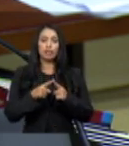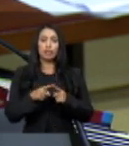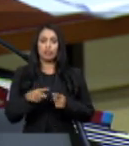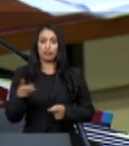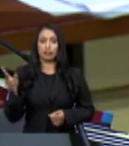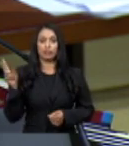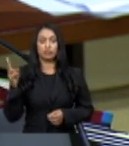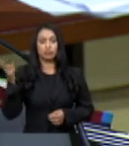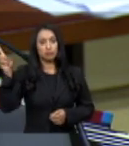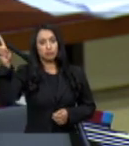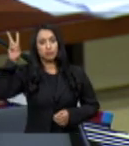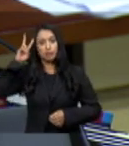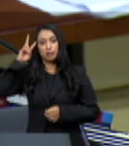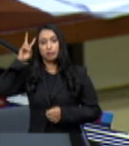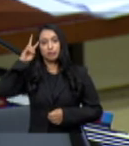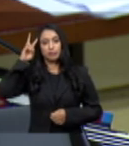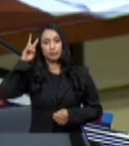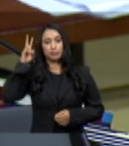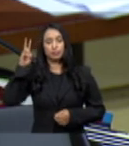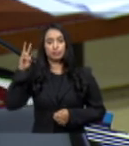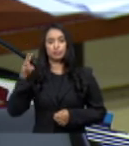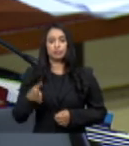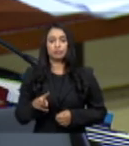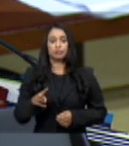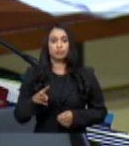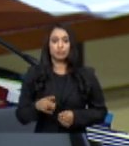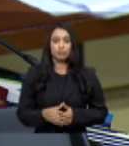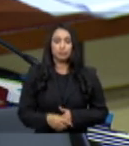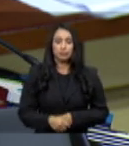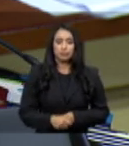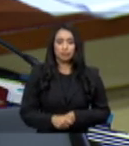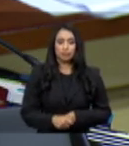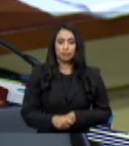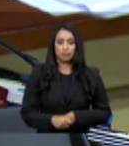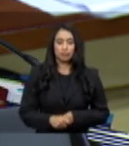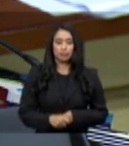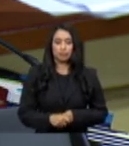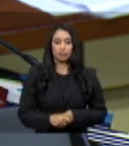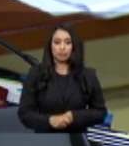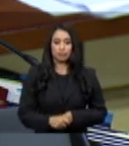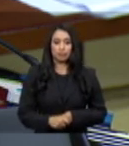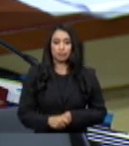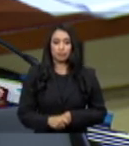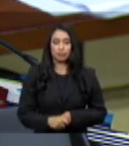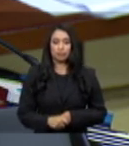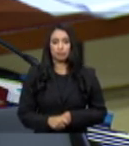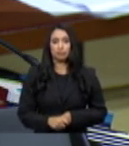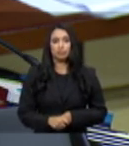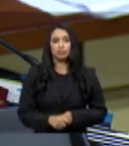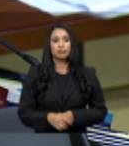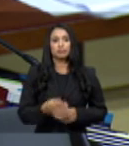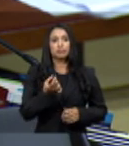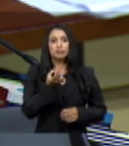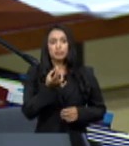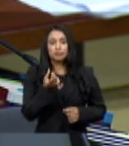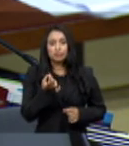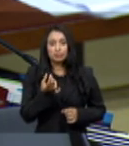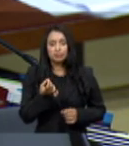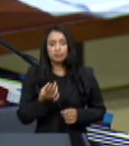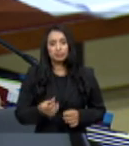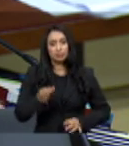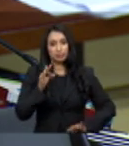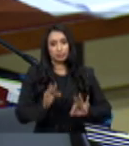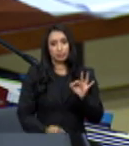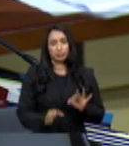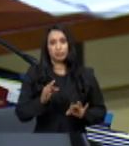dos riscos da judicialização do enfrentamento da pandemia esticada juiz